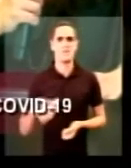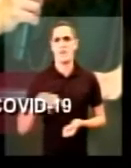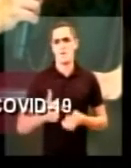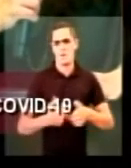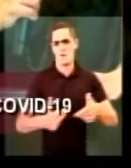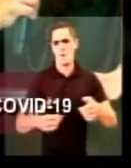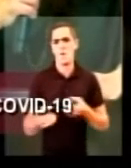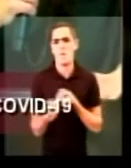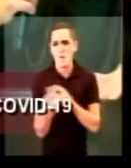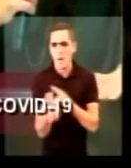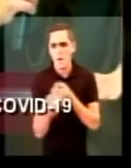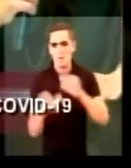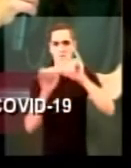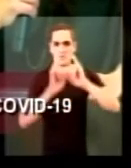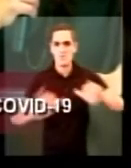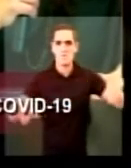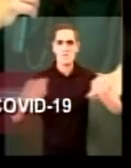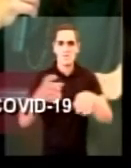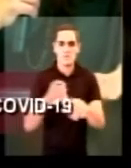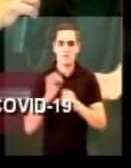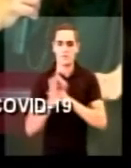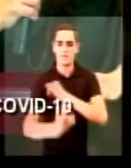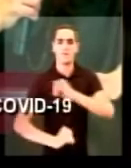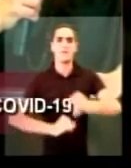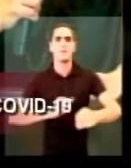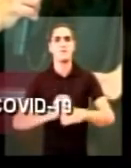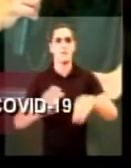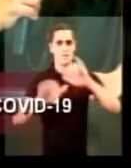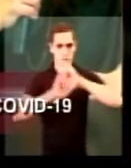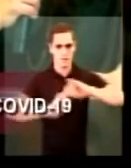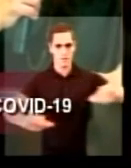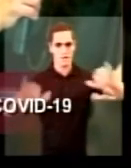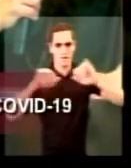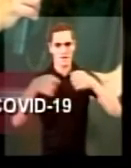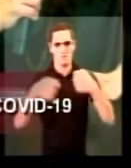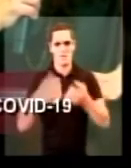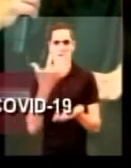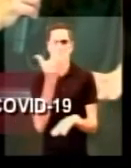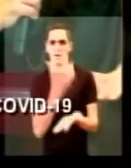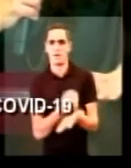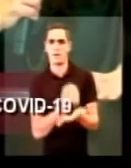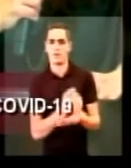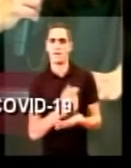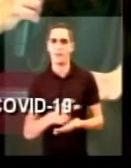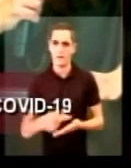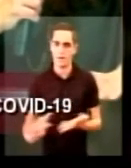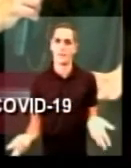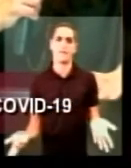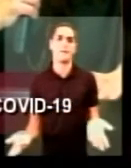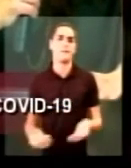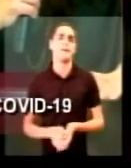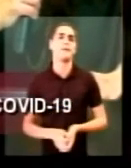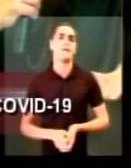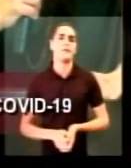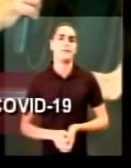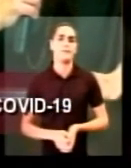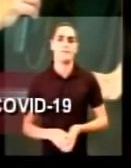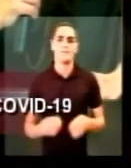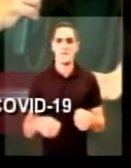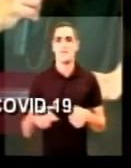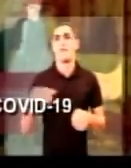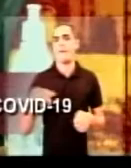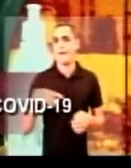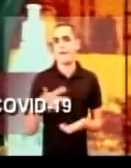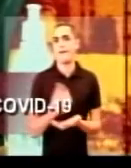um aplicativo, que se você não tiver o aplicativo não será vacinado. O aplicativo que o Ministério tem divulgado, o Conect SUS,